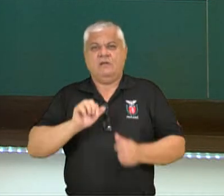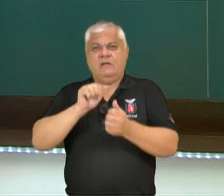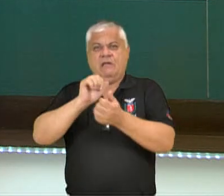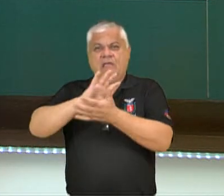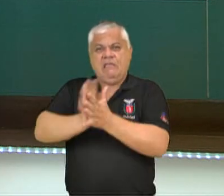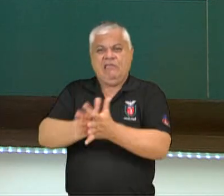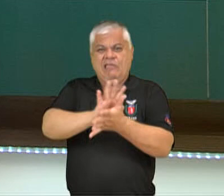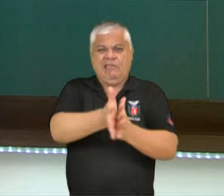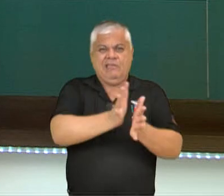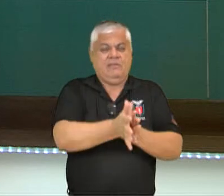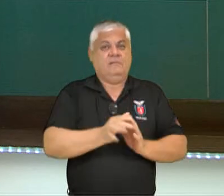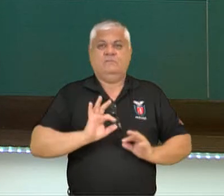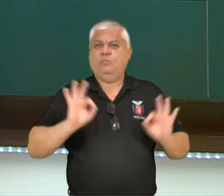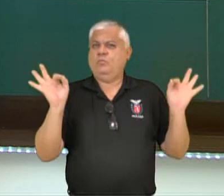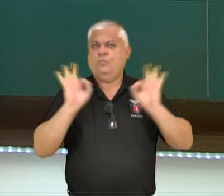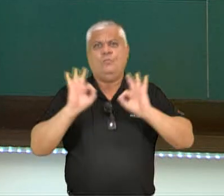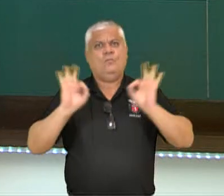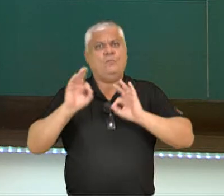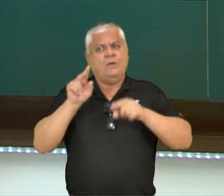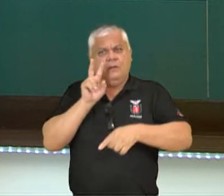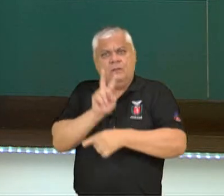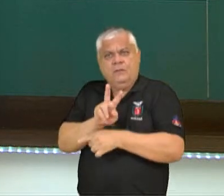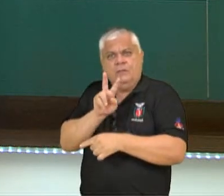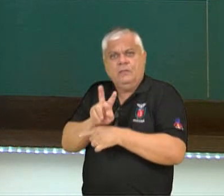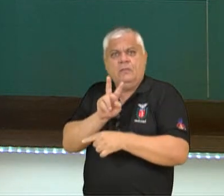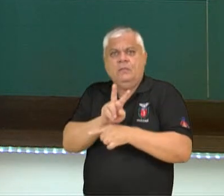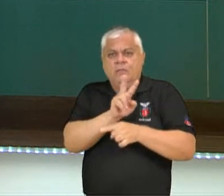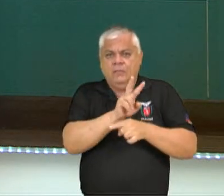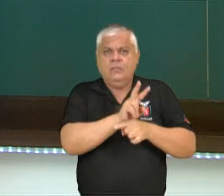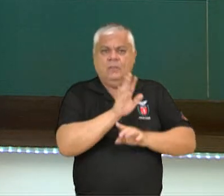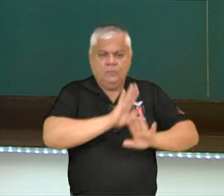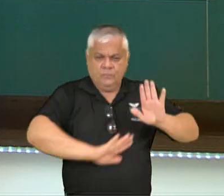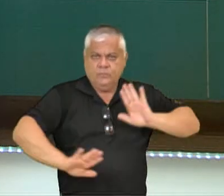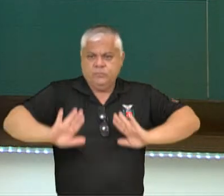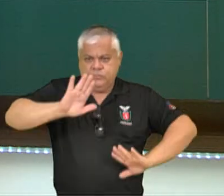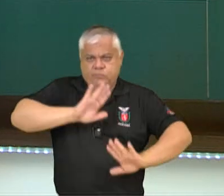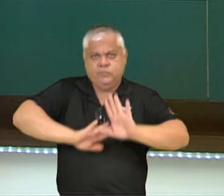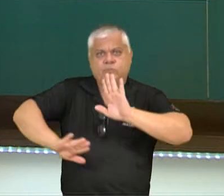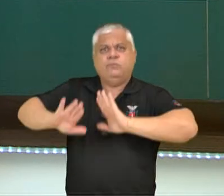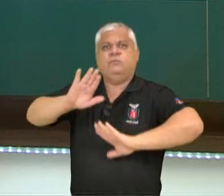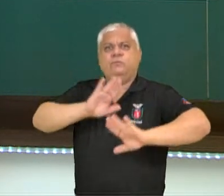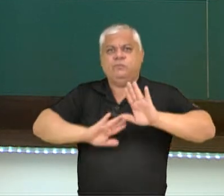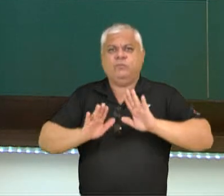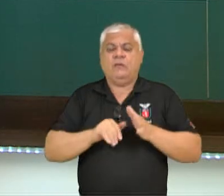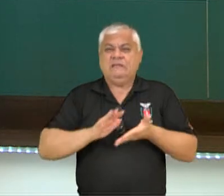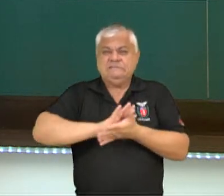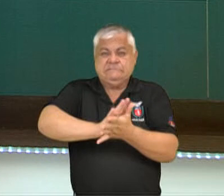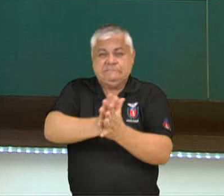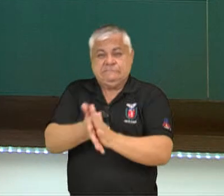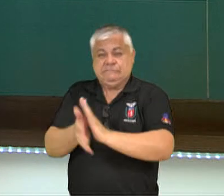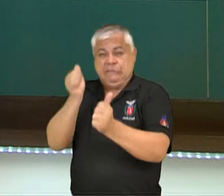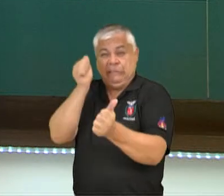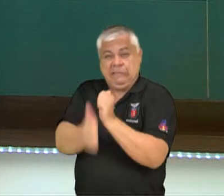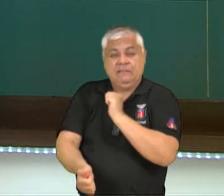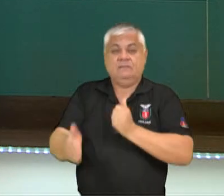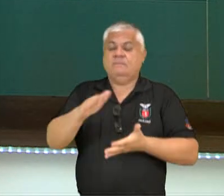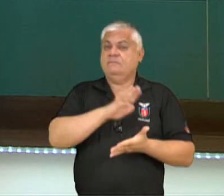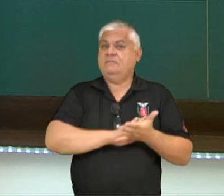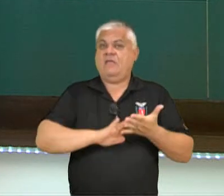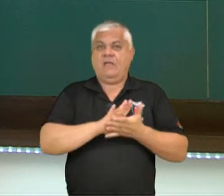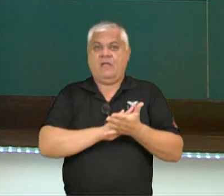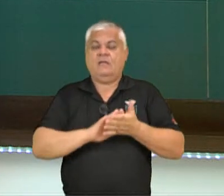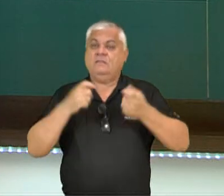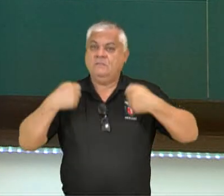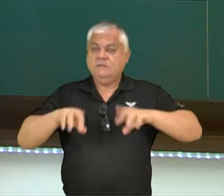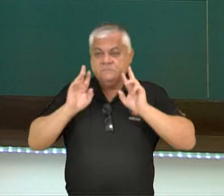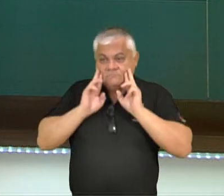destruir, não acabar, né, com nada, né? Não estragar nada dentro do percurso. Então, tudo tem